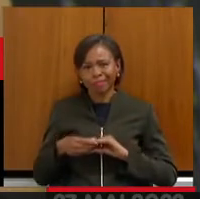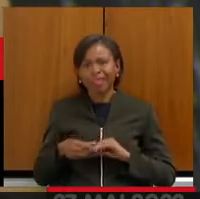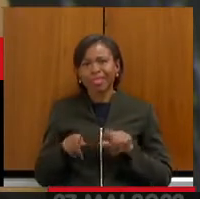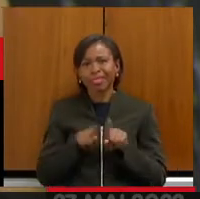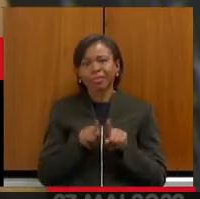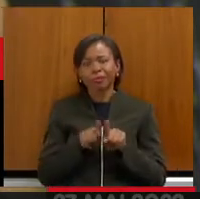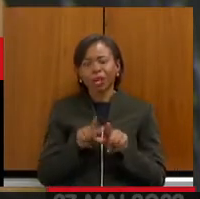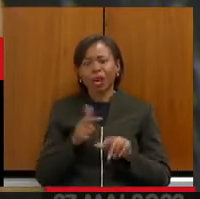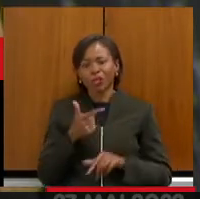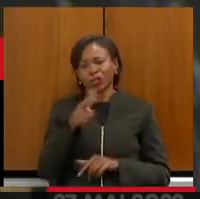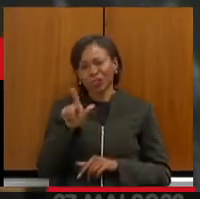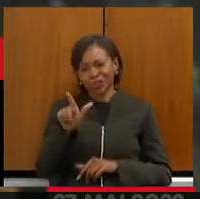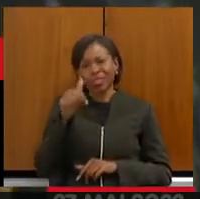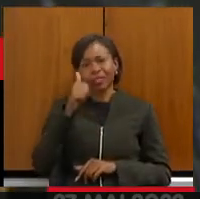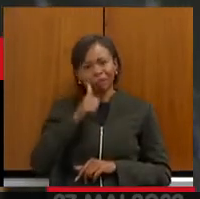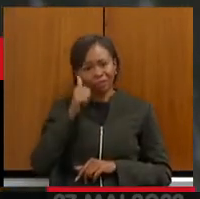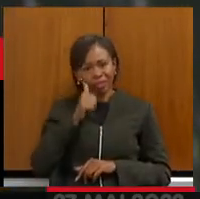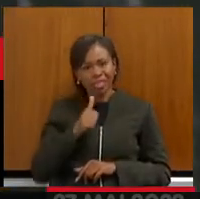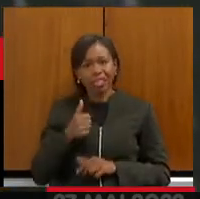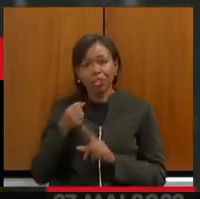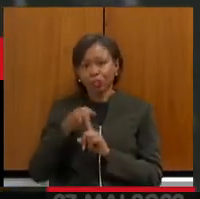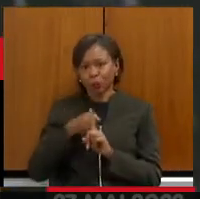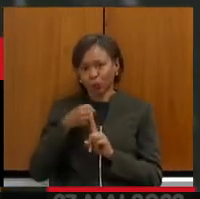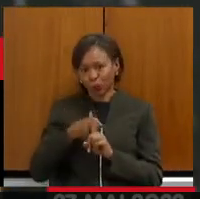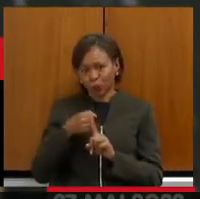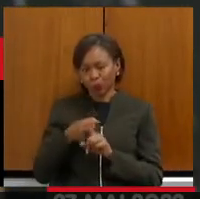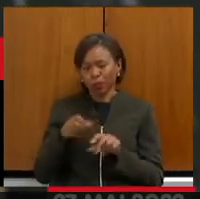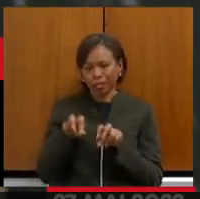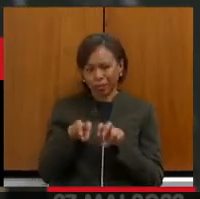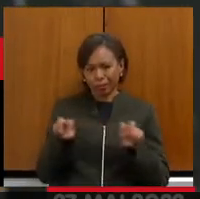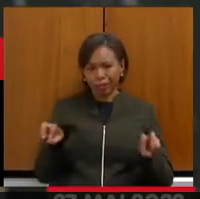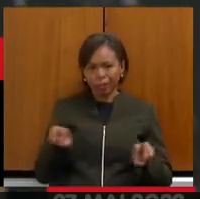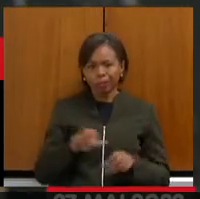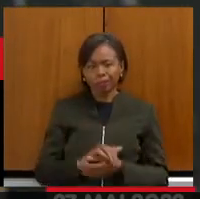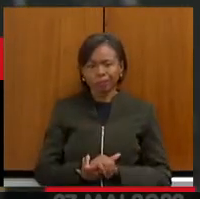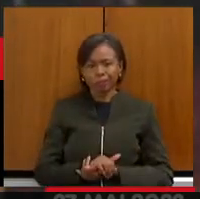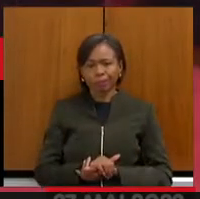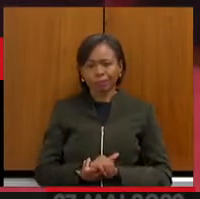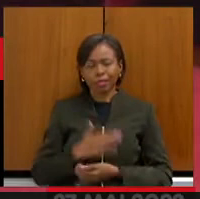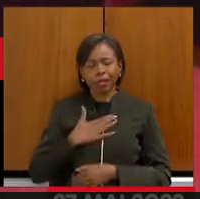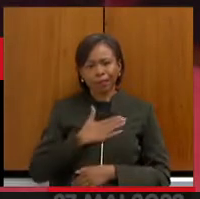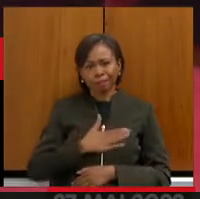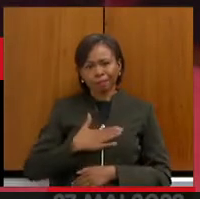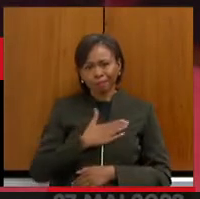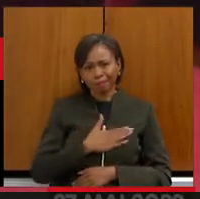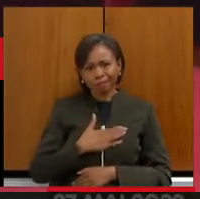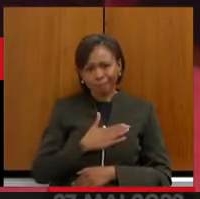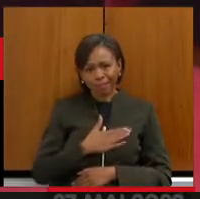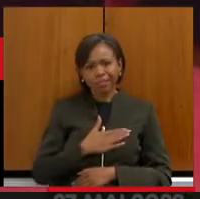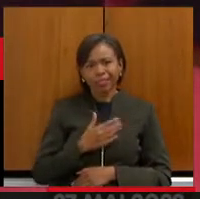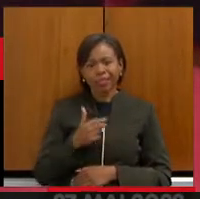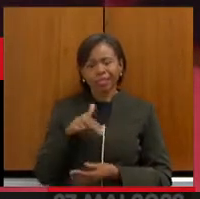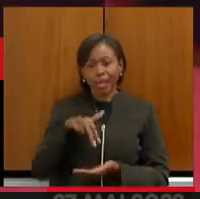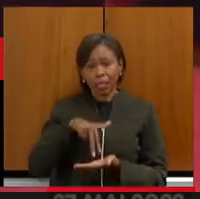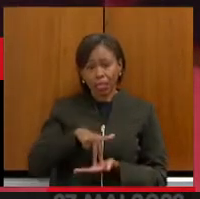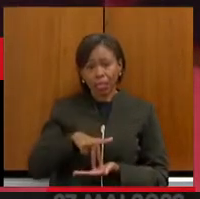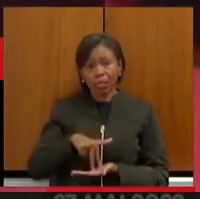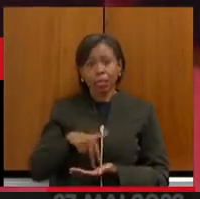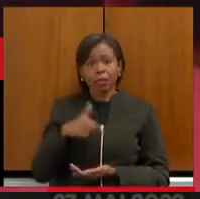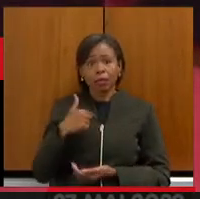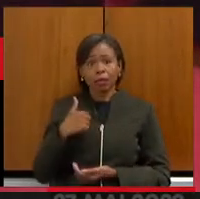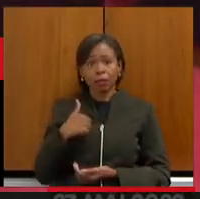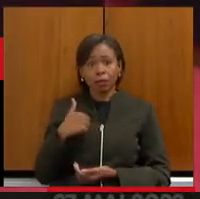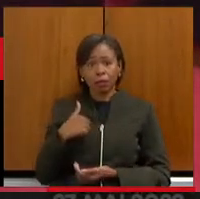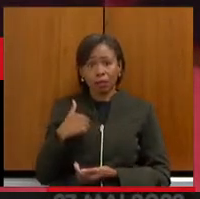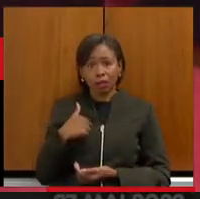luta que estão também na mesa né Oi e para mim é um prazer tá aqui eu sou Larissa